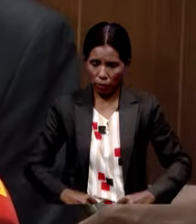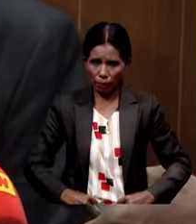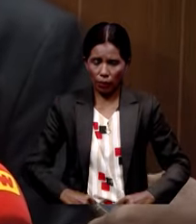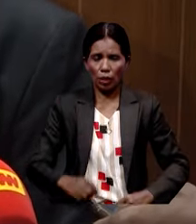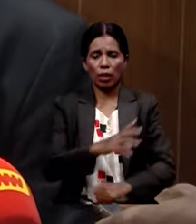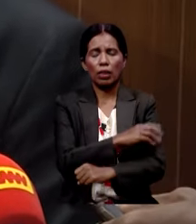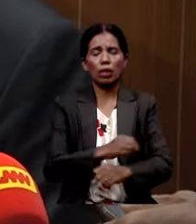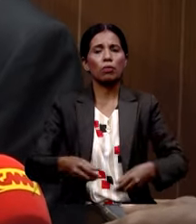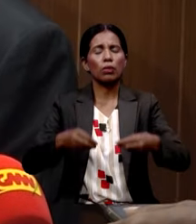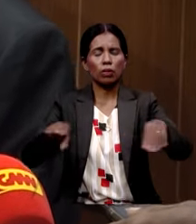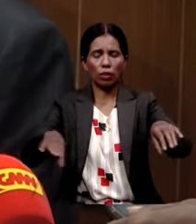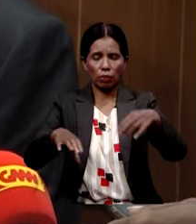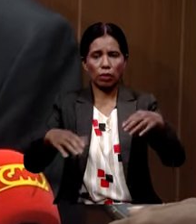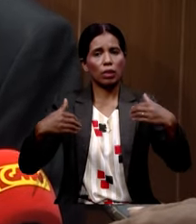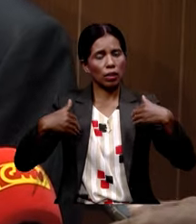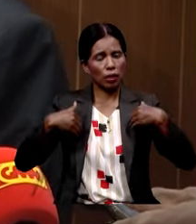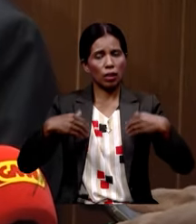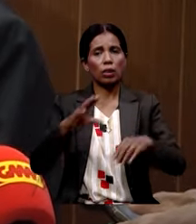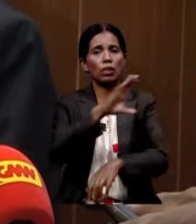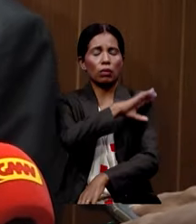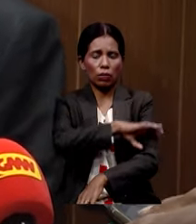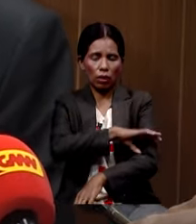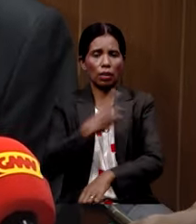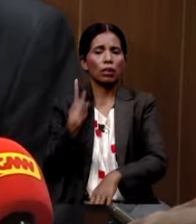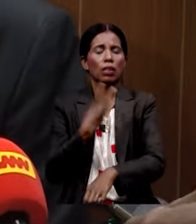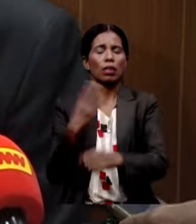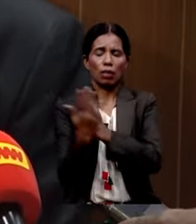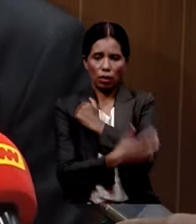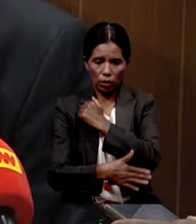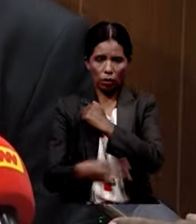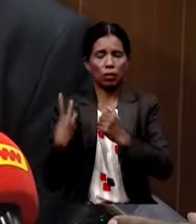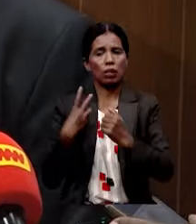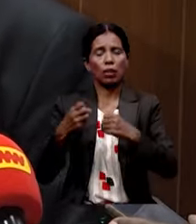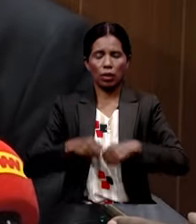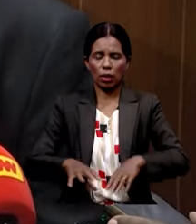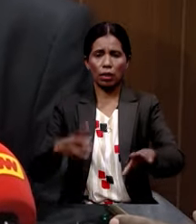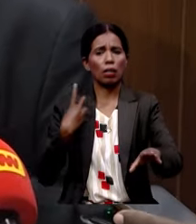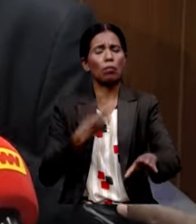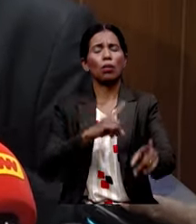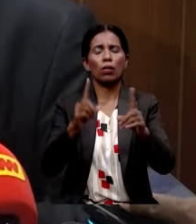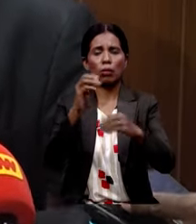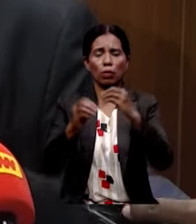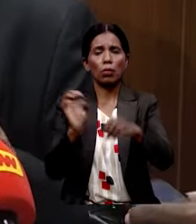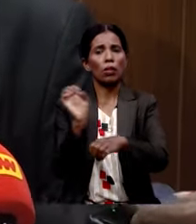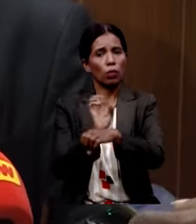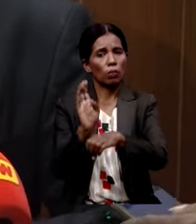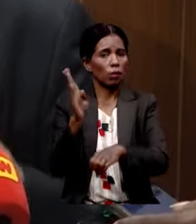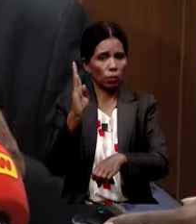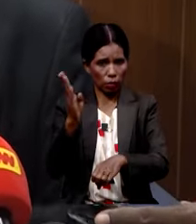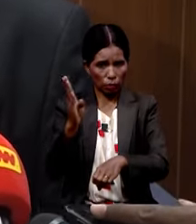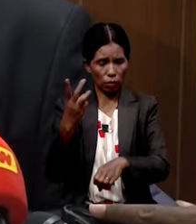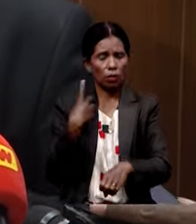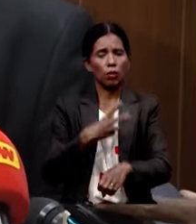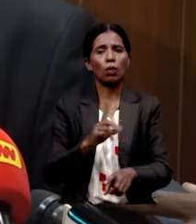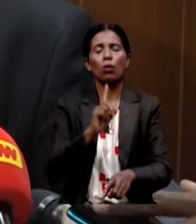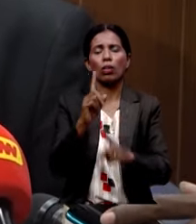emprego no iha asiguransa ita nia nasaun ita nia tasi. Ami colia conoba economia azul, ami colia conoba